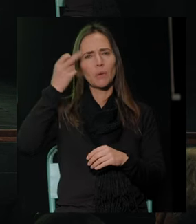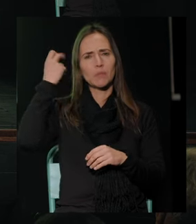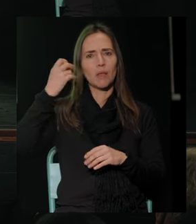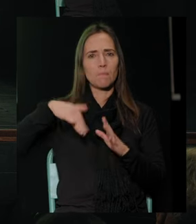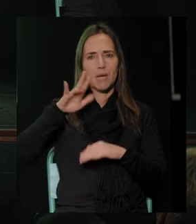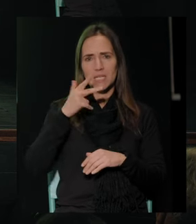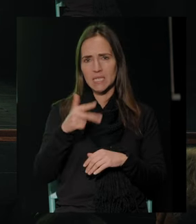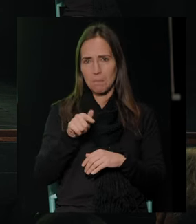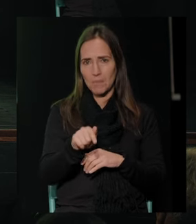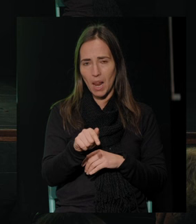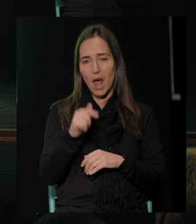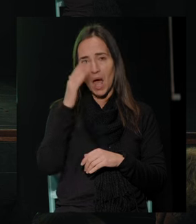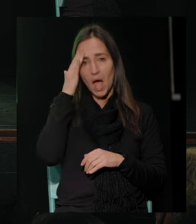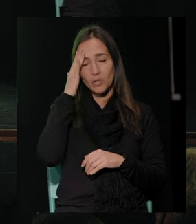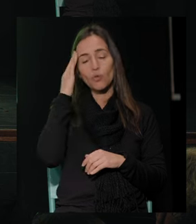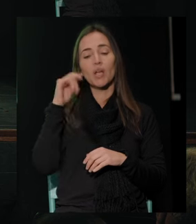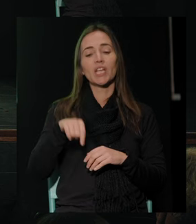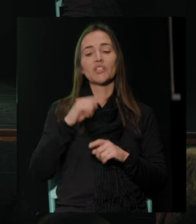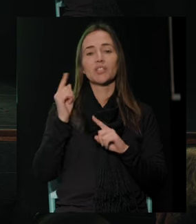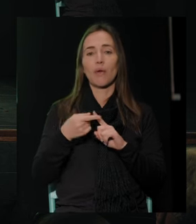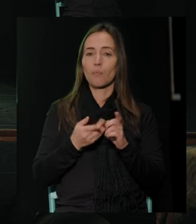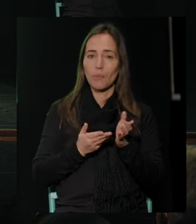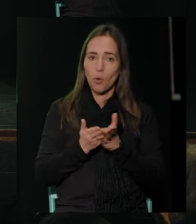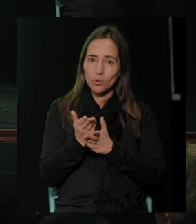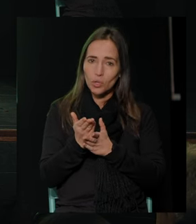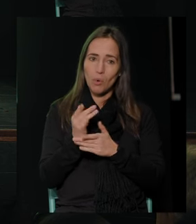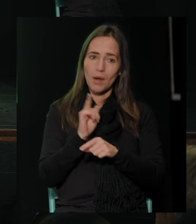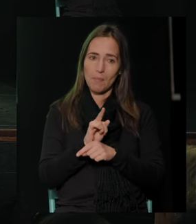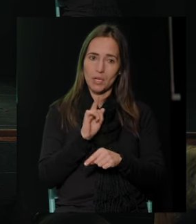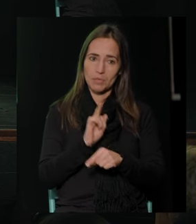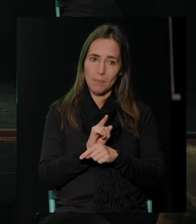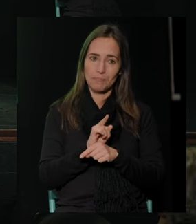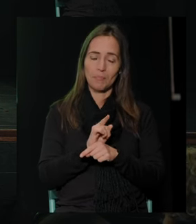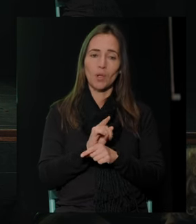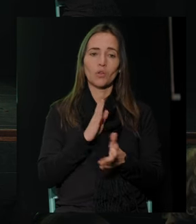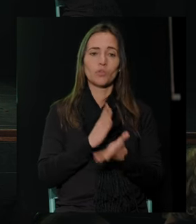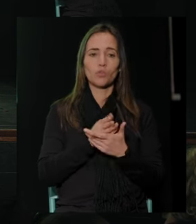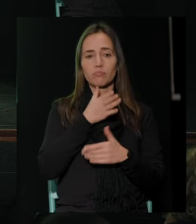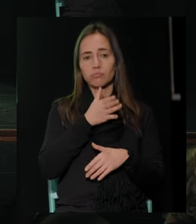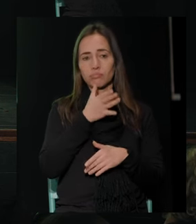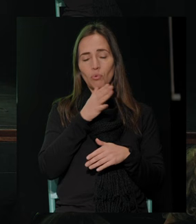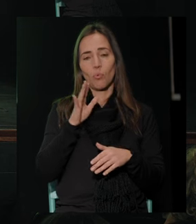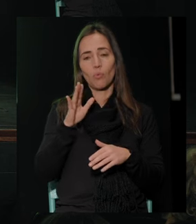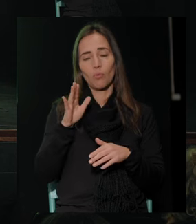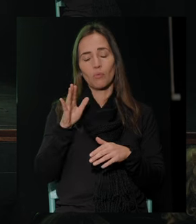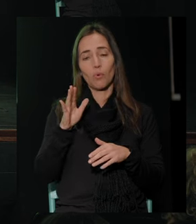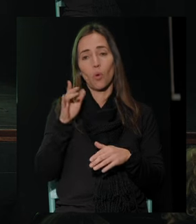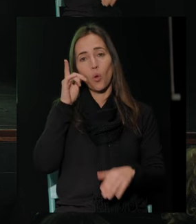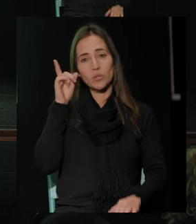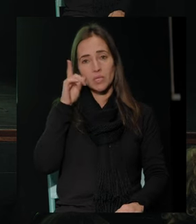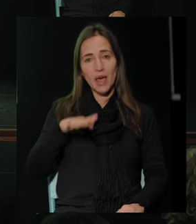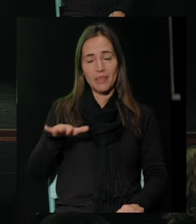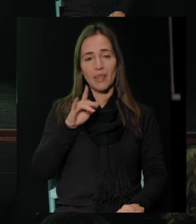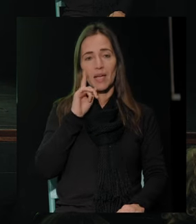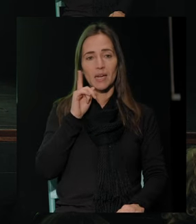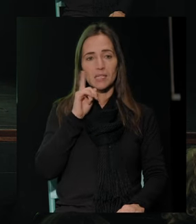mil, se não estou em erro, e este ano é para continuar esse processo. Só para acabar de comentar, por acaso Lousada é um caso engraçado. Eu só